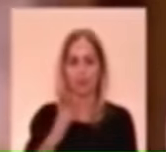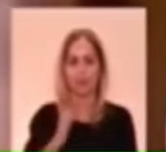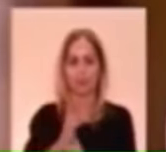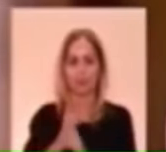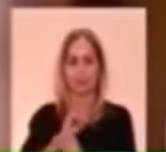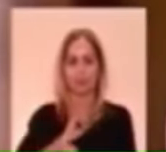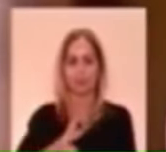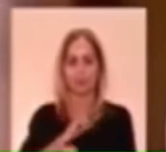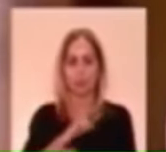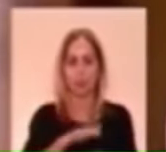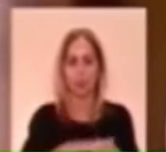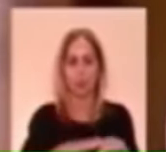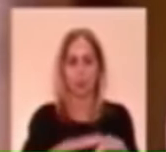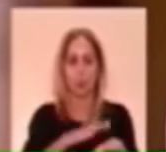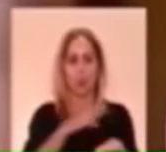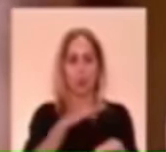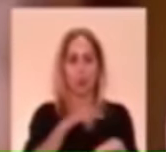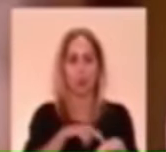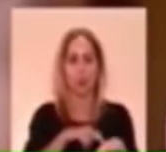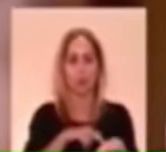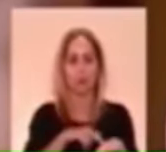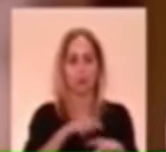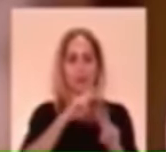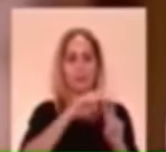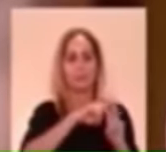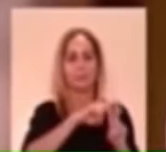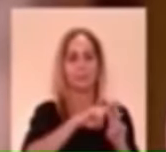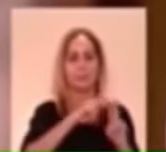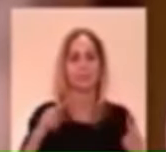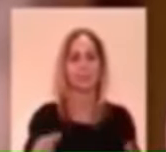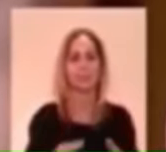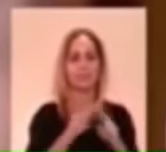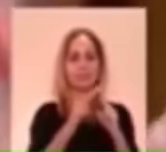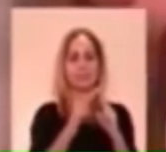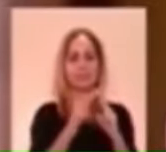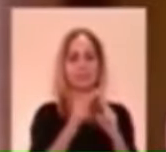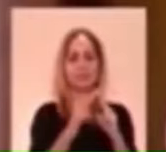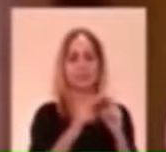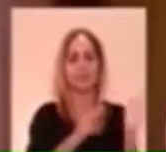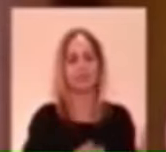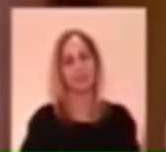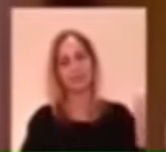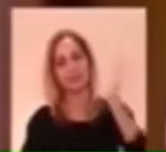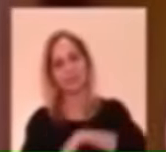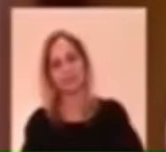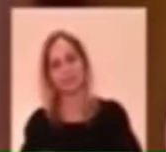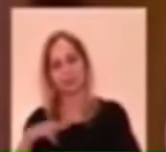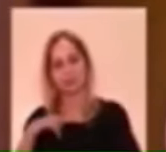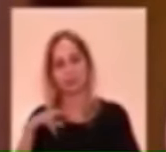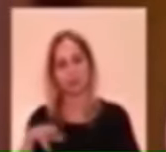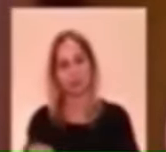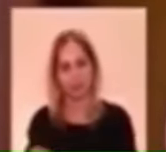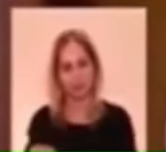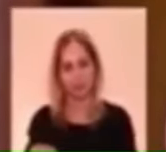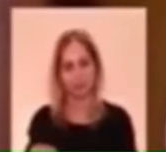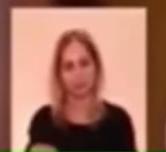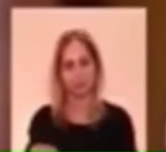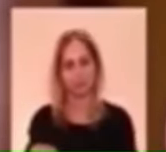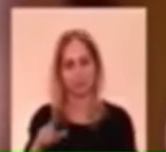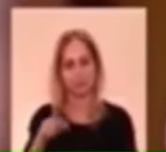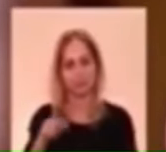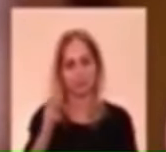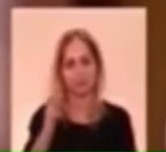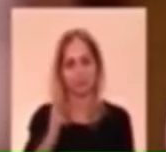cortiça nunca disse quem eram os cúmplices dele que o tinham ajudado